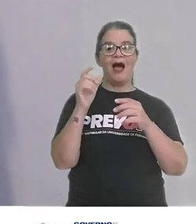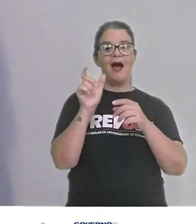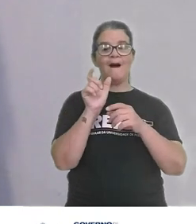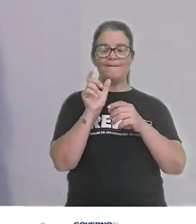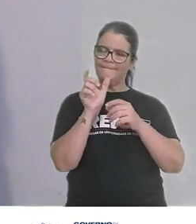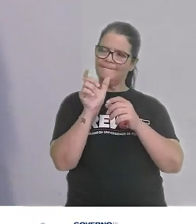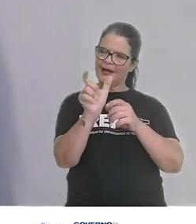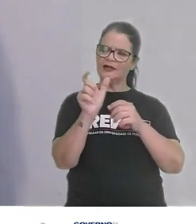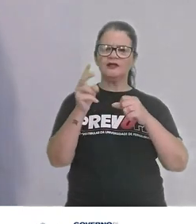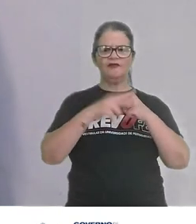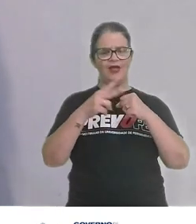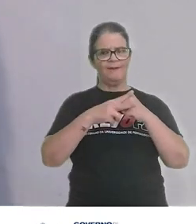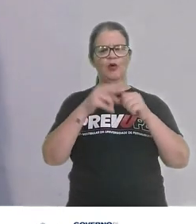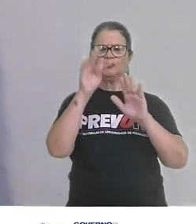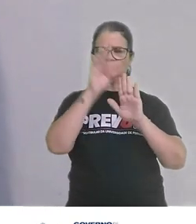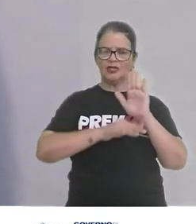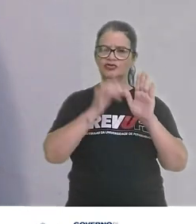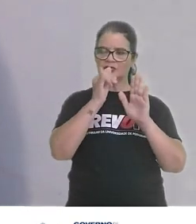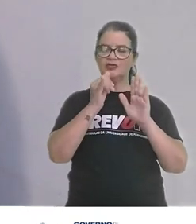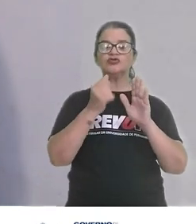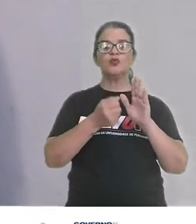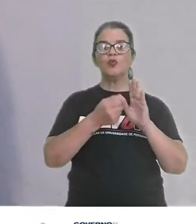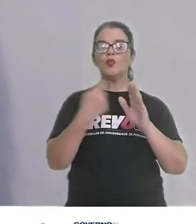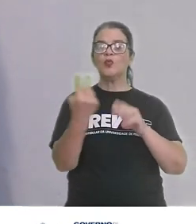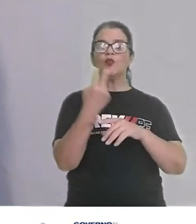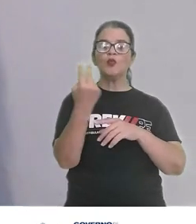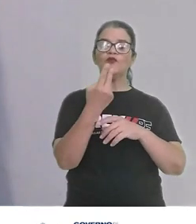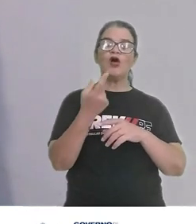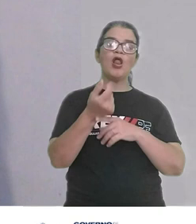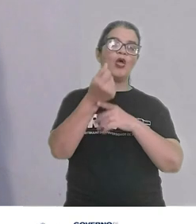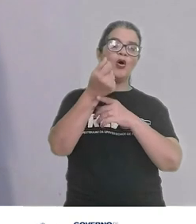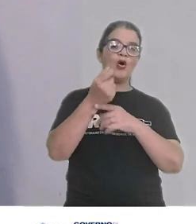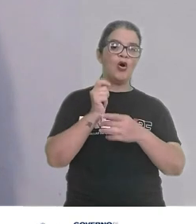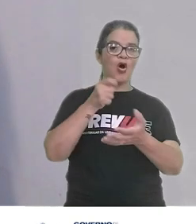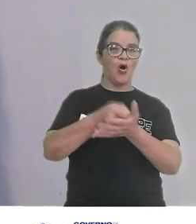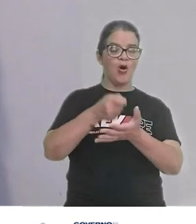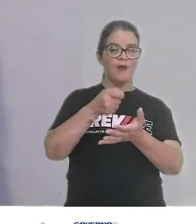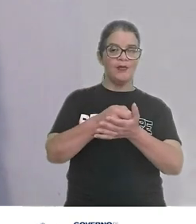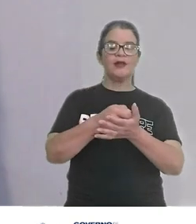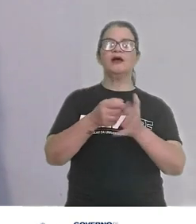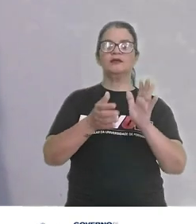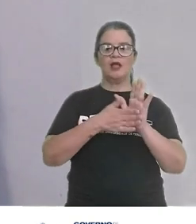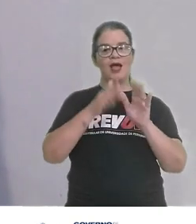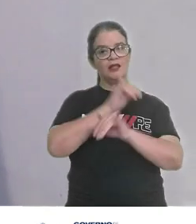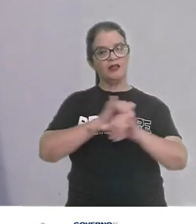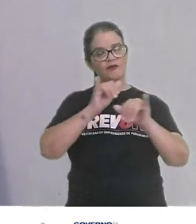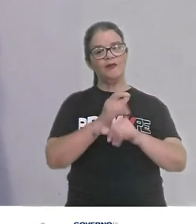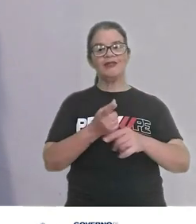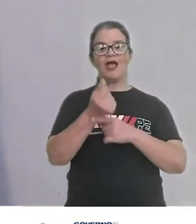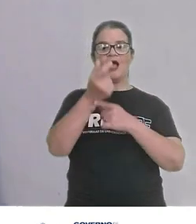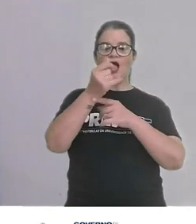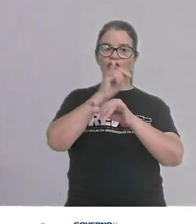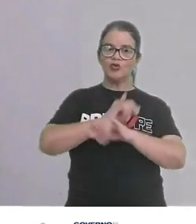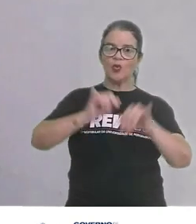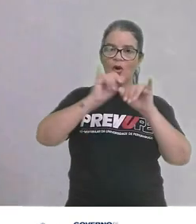do texto diz o seguinte: quanto custou? Proposta obriga órgão público a divulgar gasto com